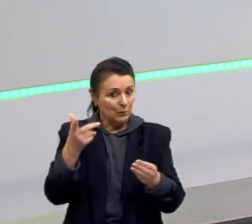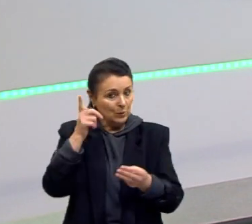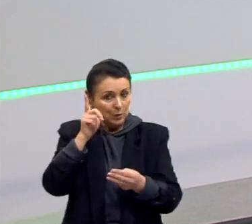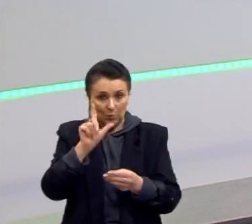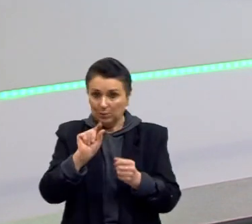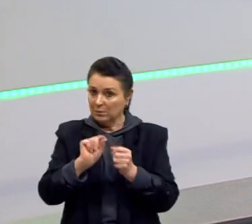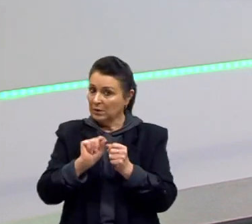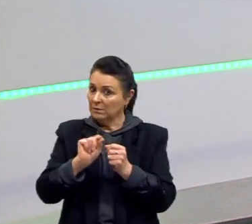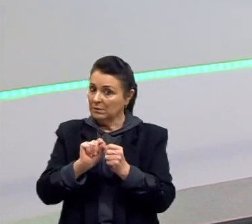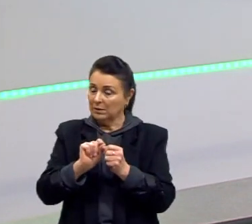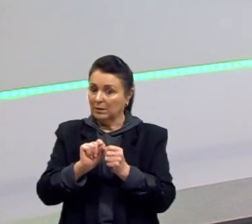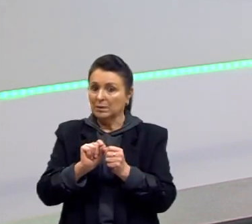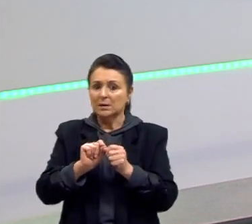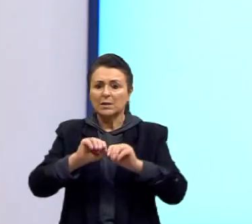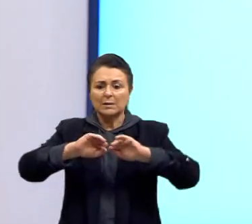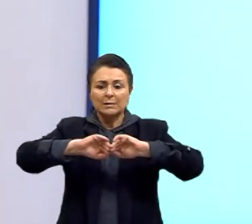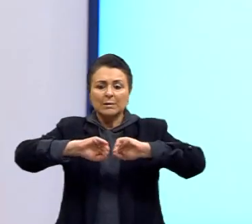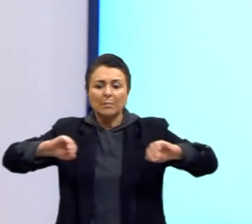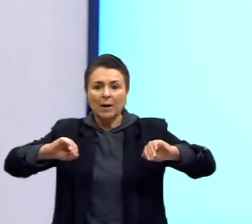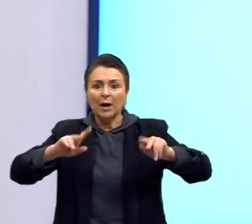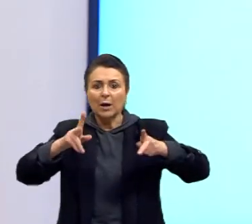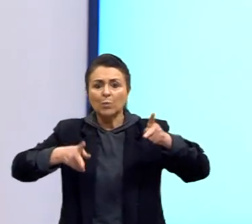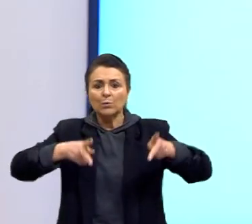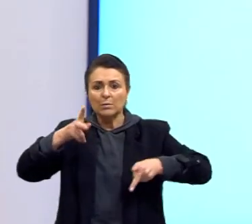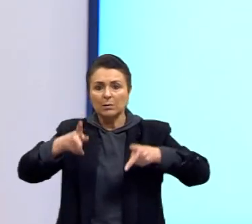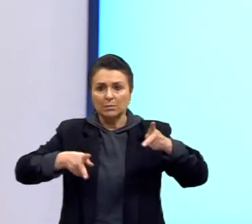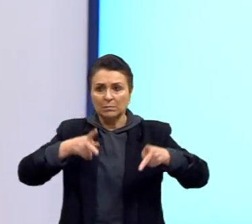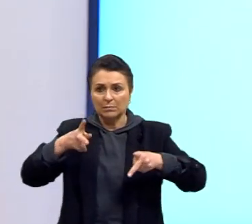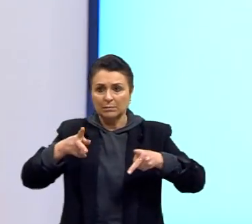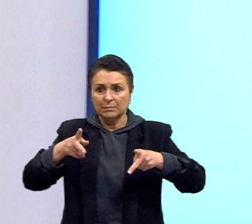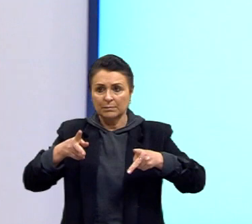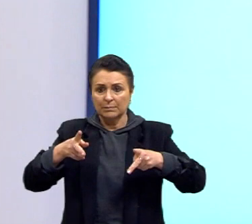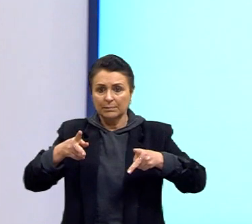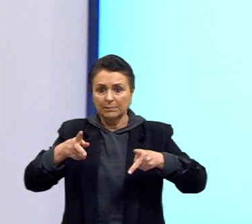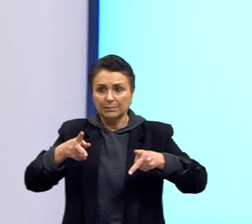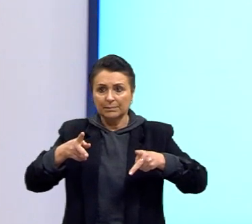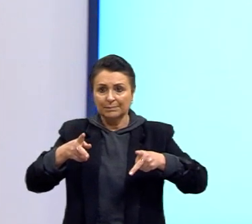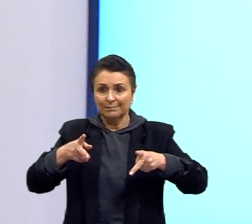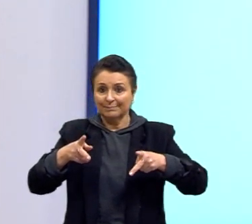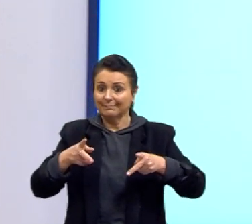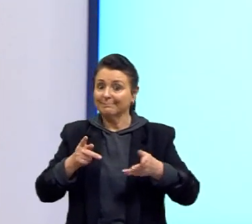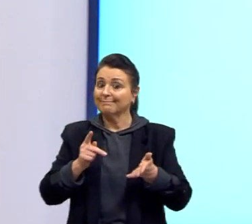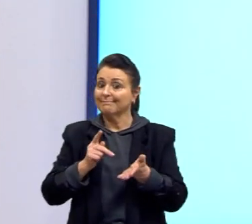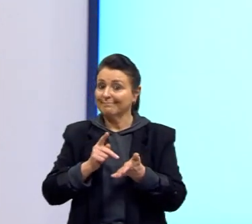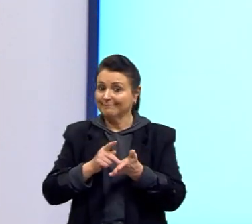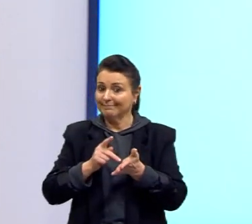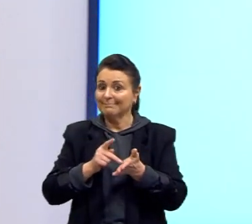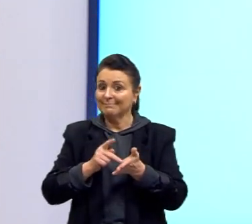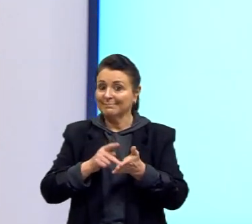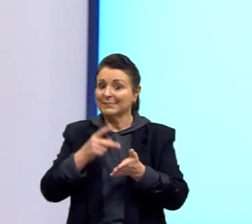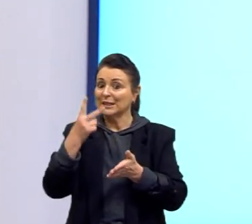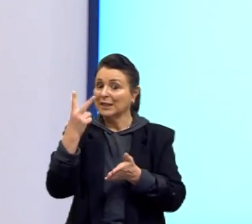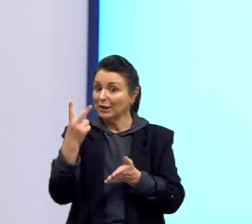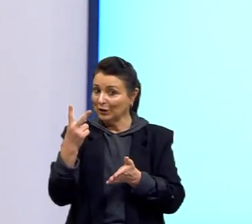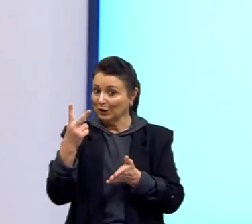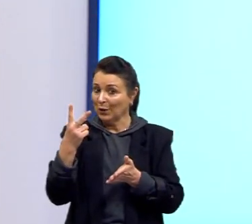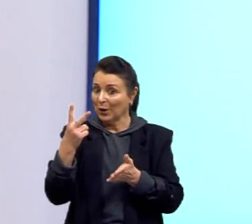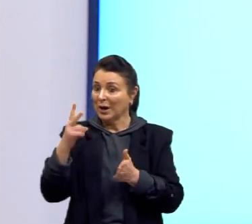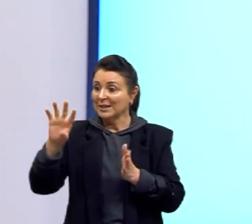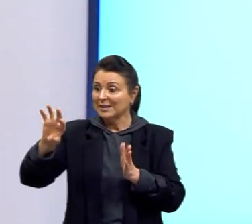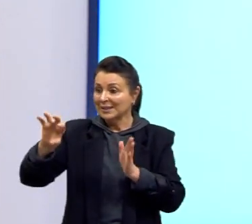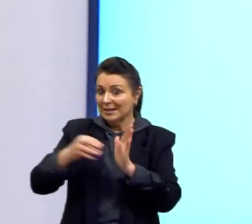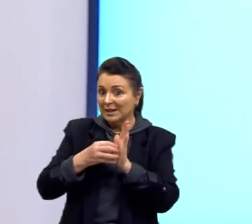que que acontece a gente tenta separar Esses pólos na verdade a gente vai ter dois Inhumas novos